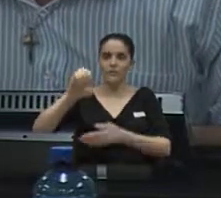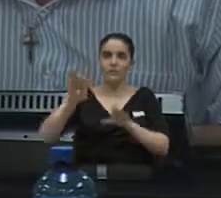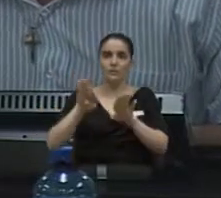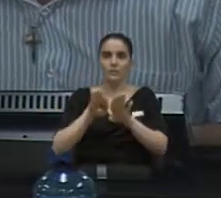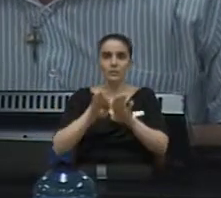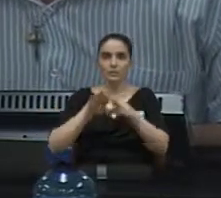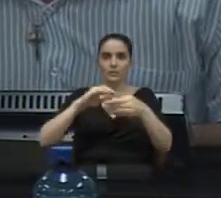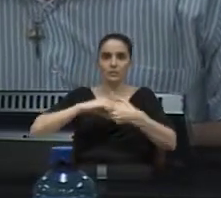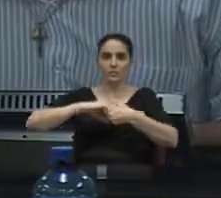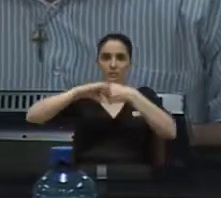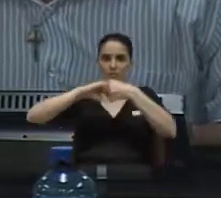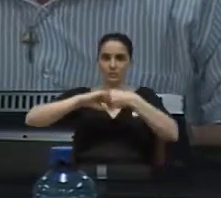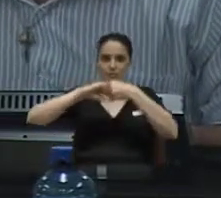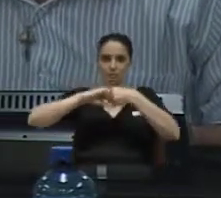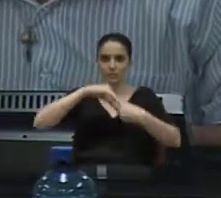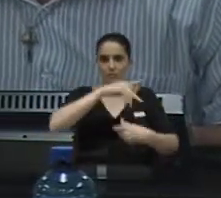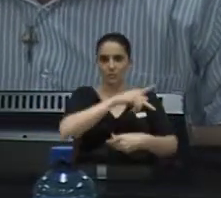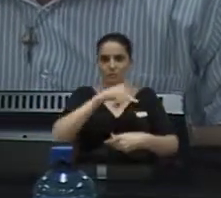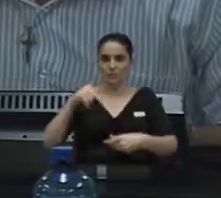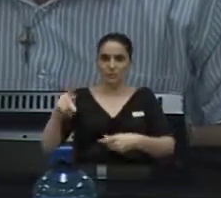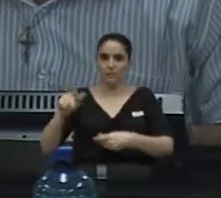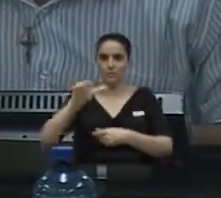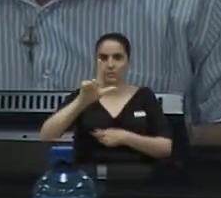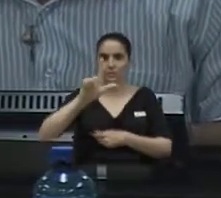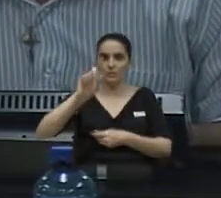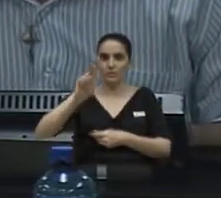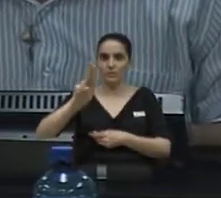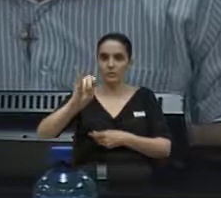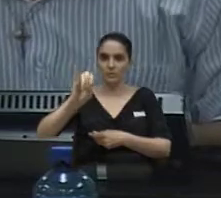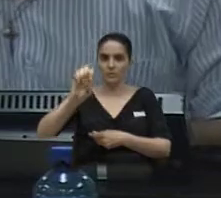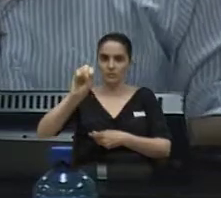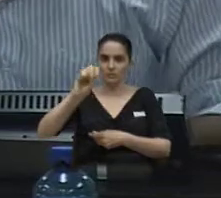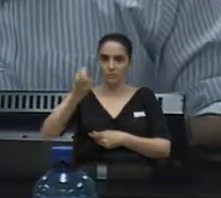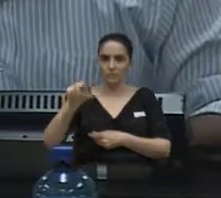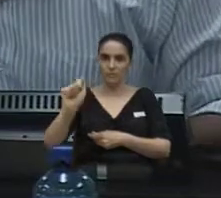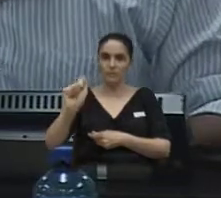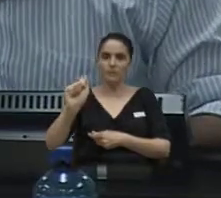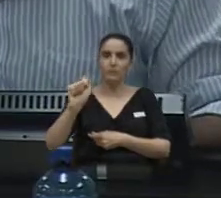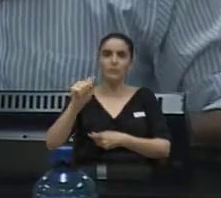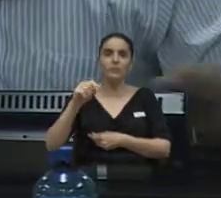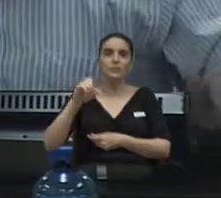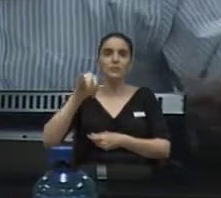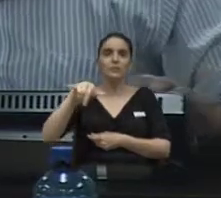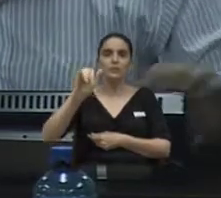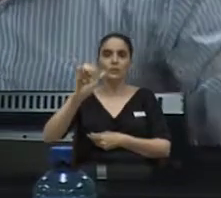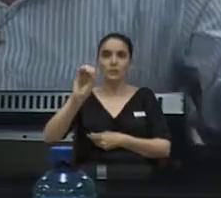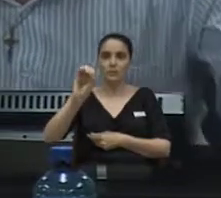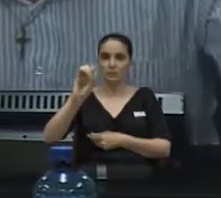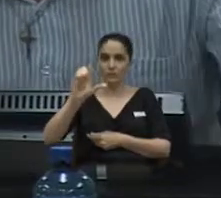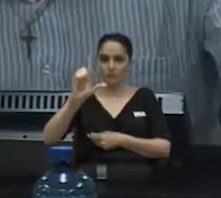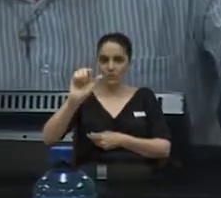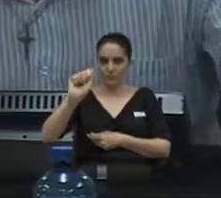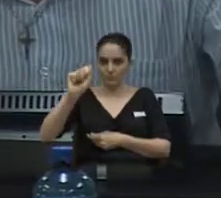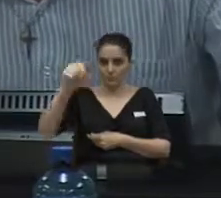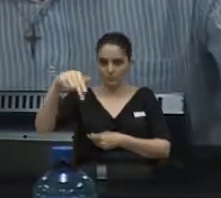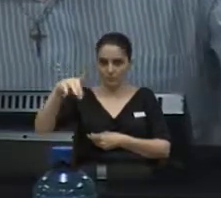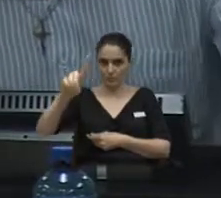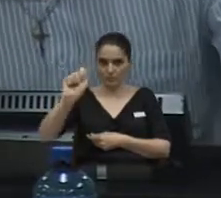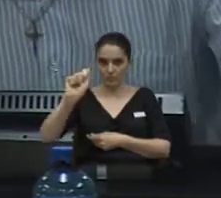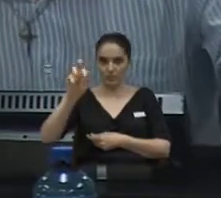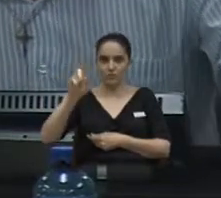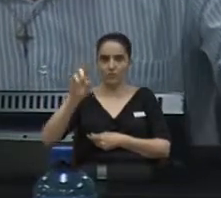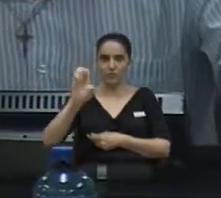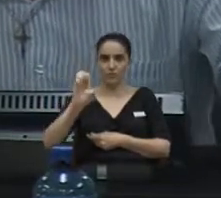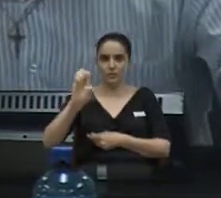minha professora, que foi minha professora no ISCA, Aldi Giorgetti, e também a doutora Yolanda, que se faz presente aqui, e a Rebeca,